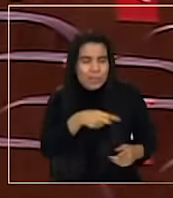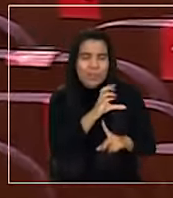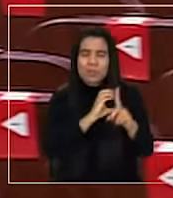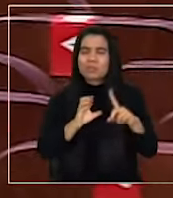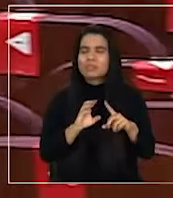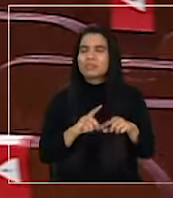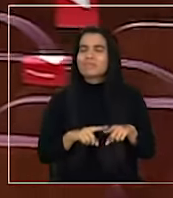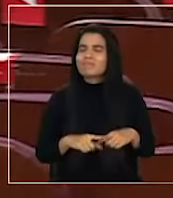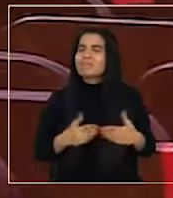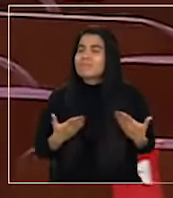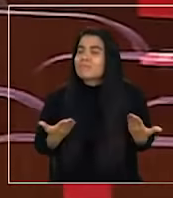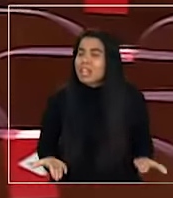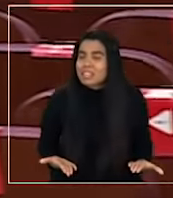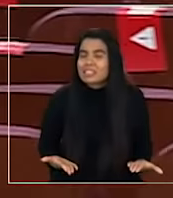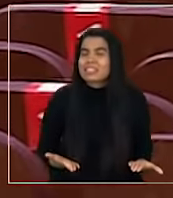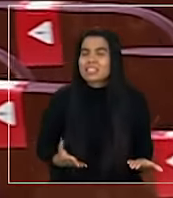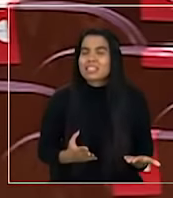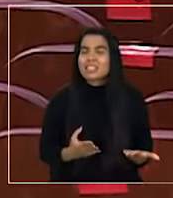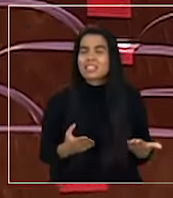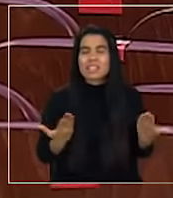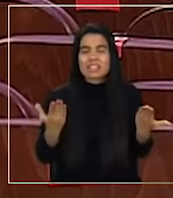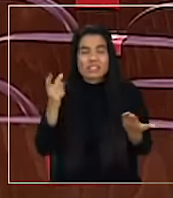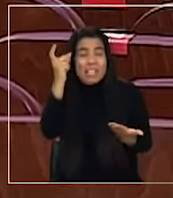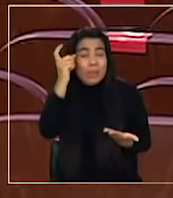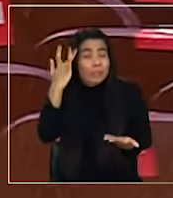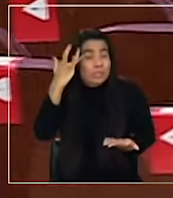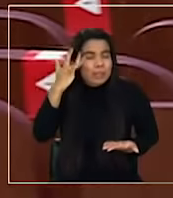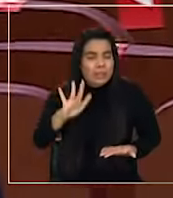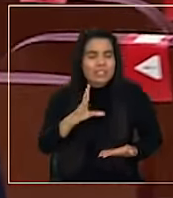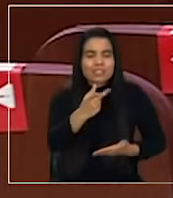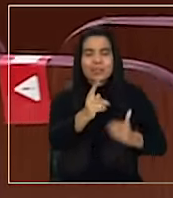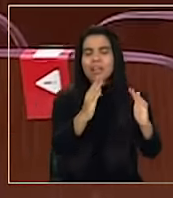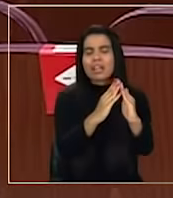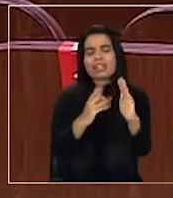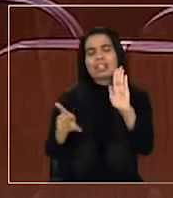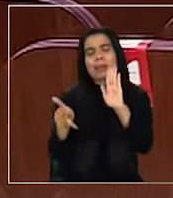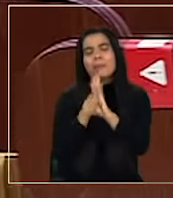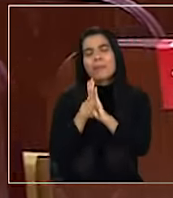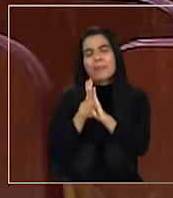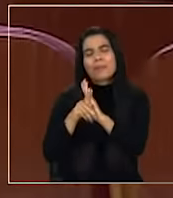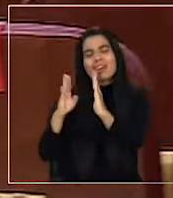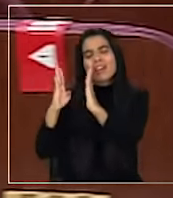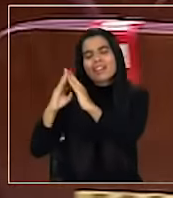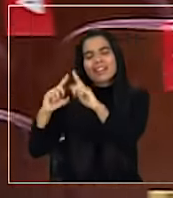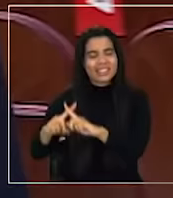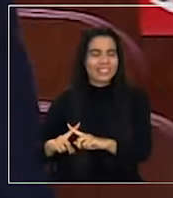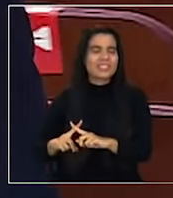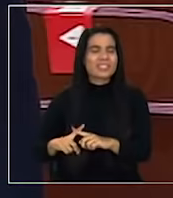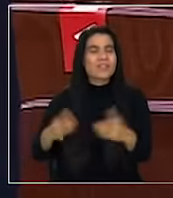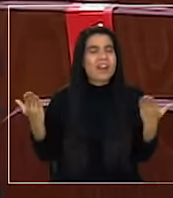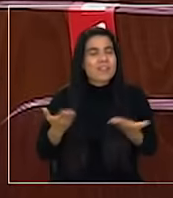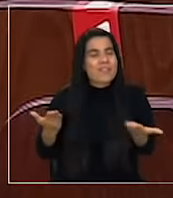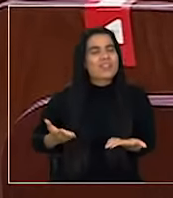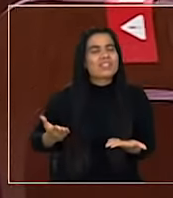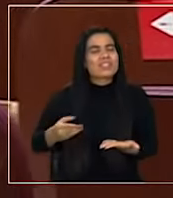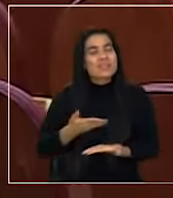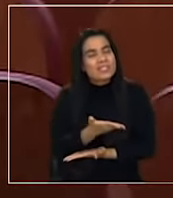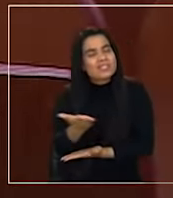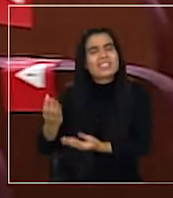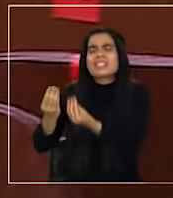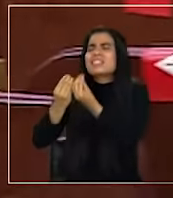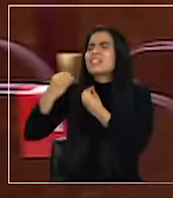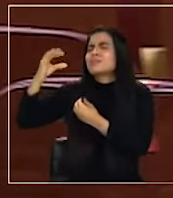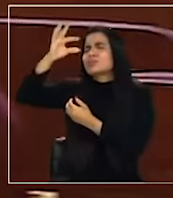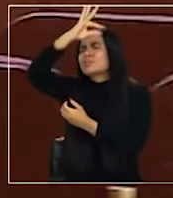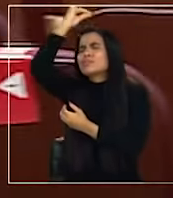contava que a sua casa ia se tornar a igreja. Aí agora, receba o Espírito Santo, fale